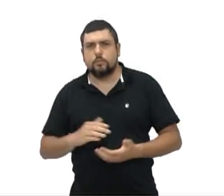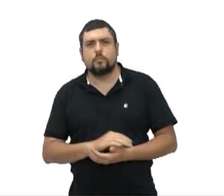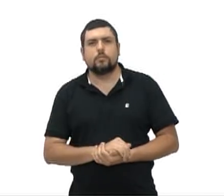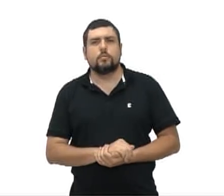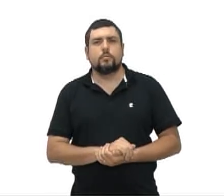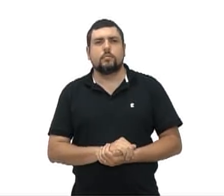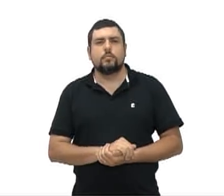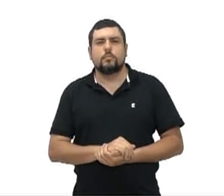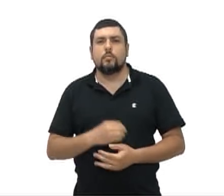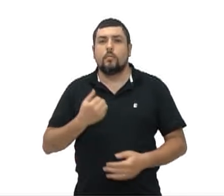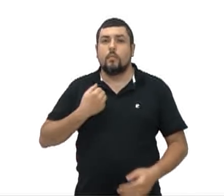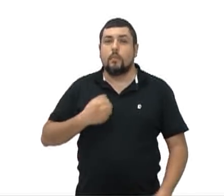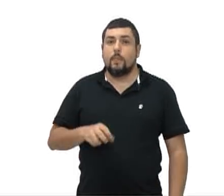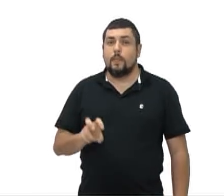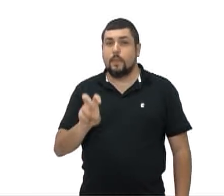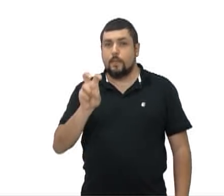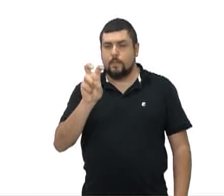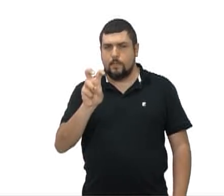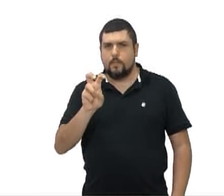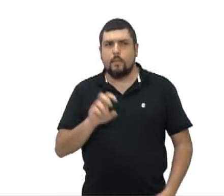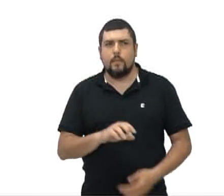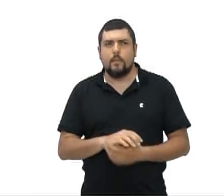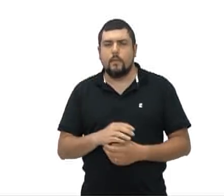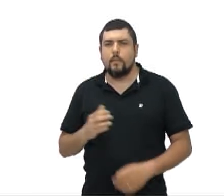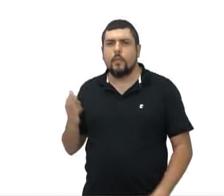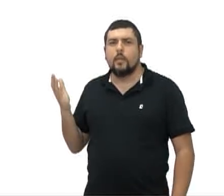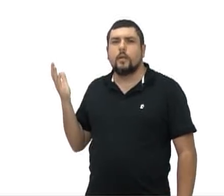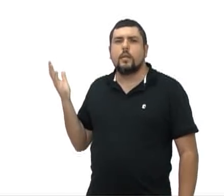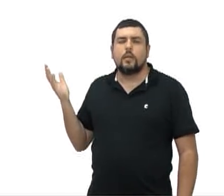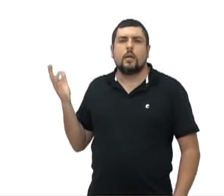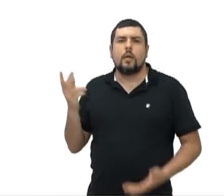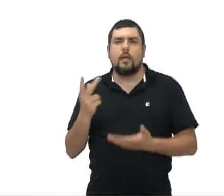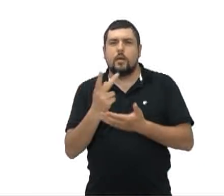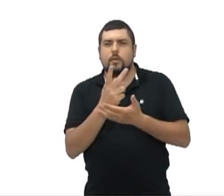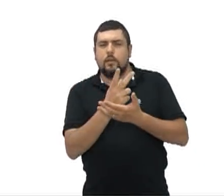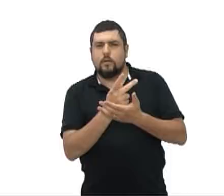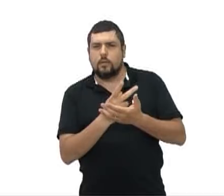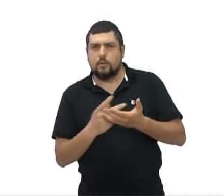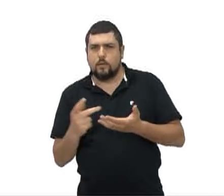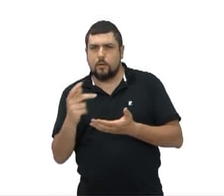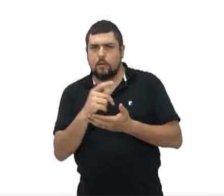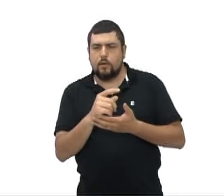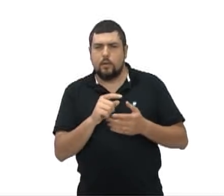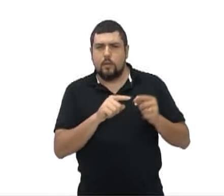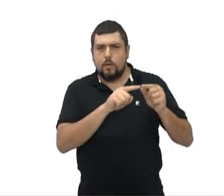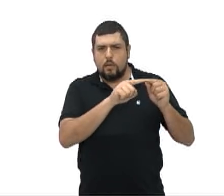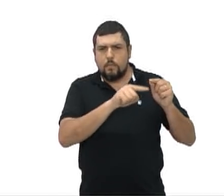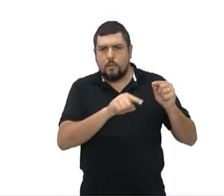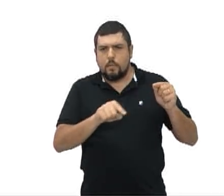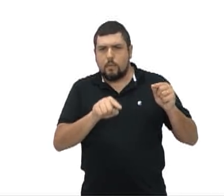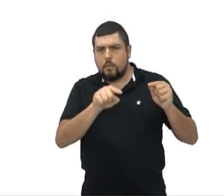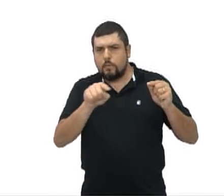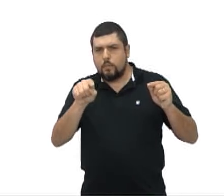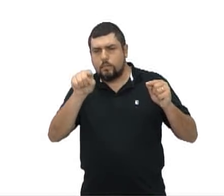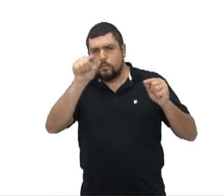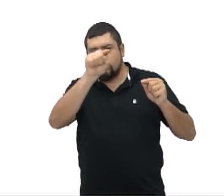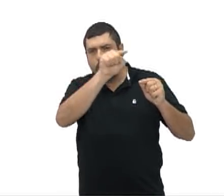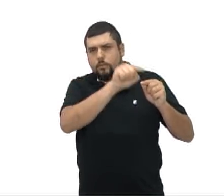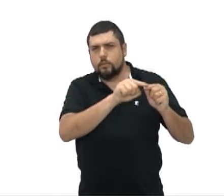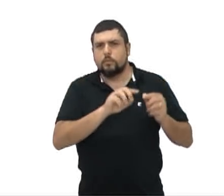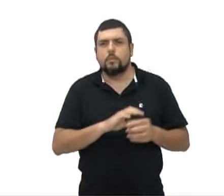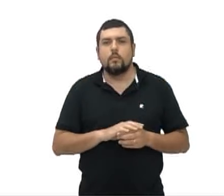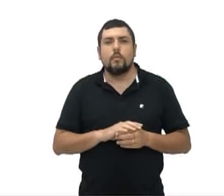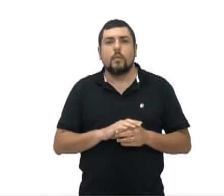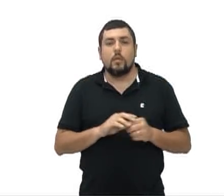figura abaixo mostra um polígono desenhado em uma malha quadriculada, em que todos os quadradinhos têm o